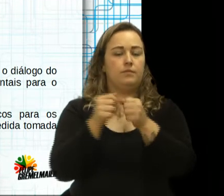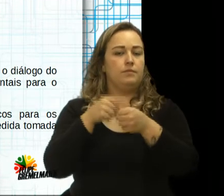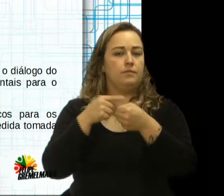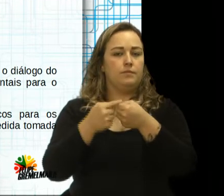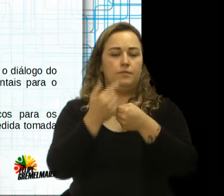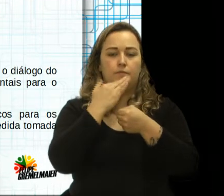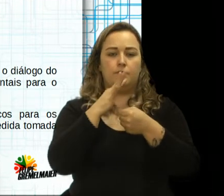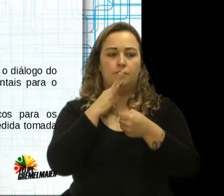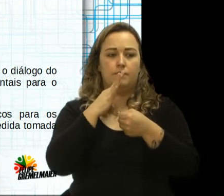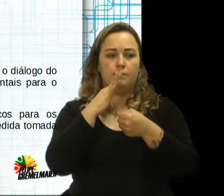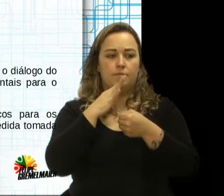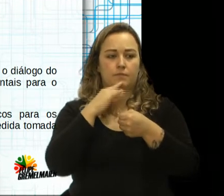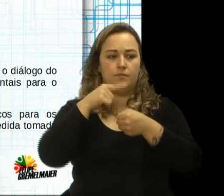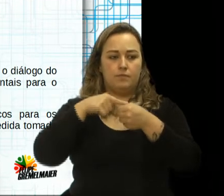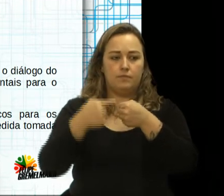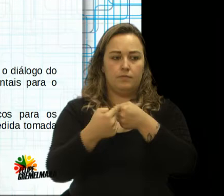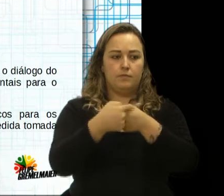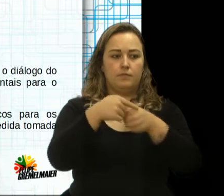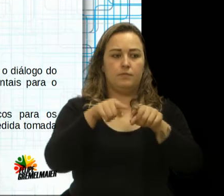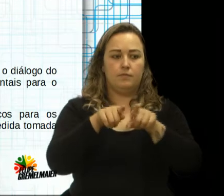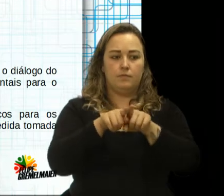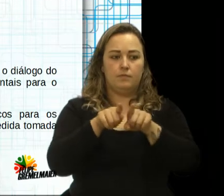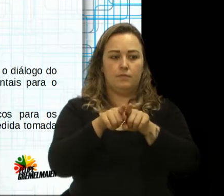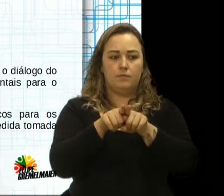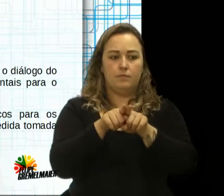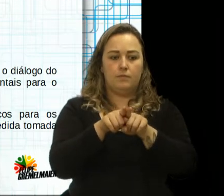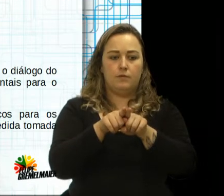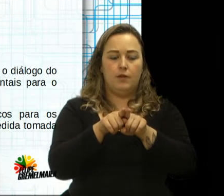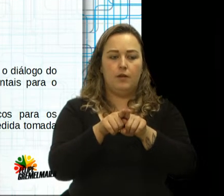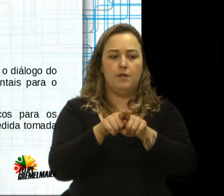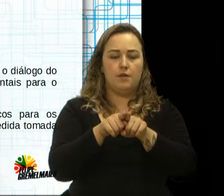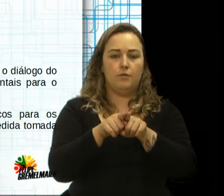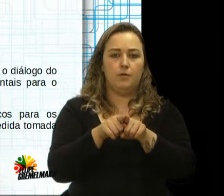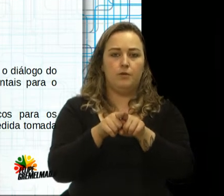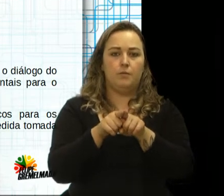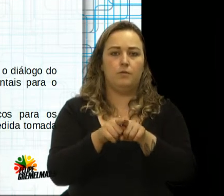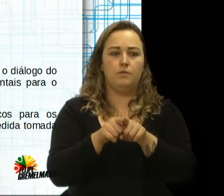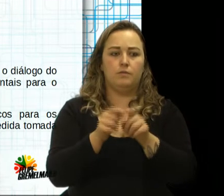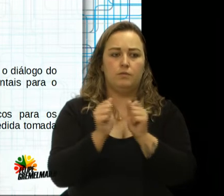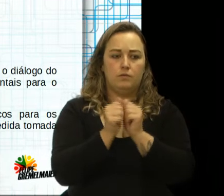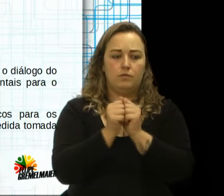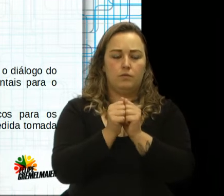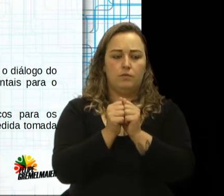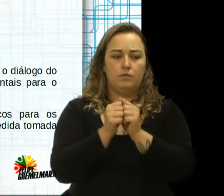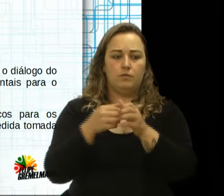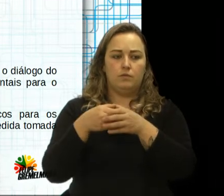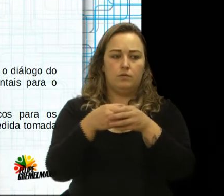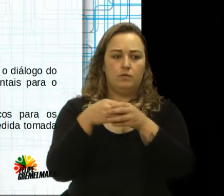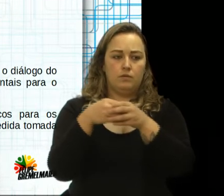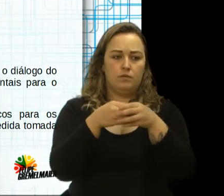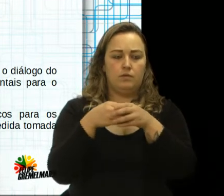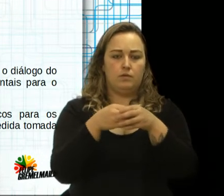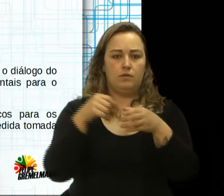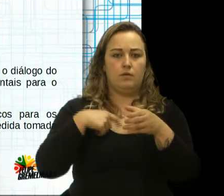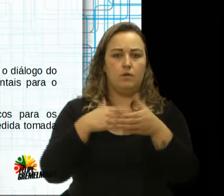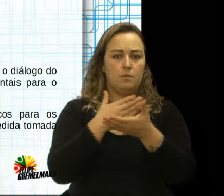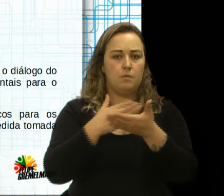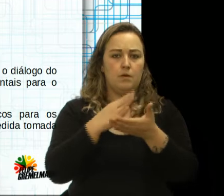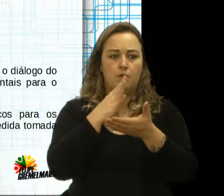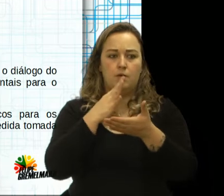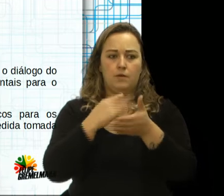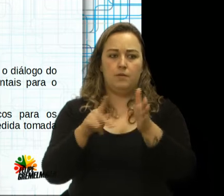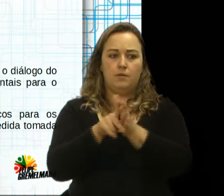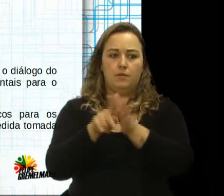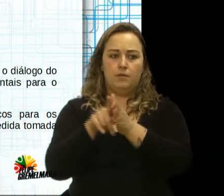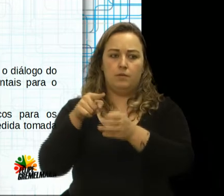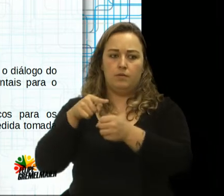sua cidade e levar os atrativos turísticos para todo o turismo, mas principalmente que a cidade comece a conhecer a sua cidade.